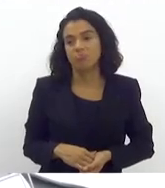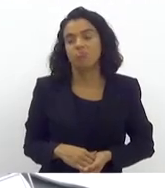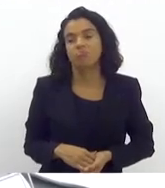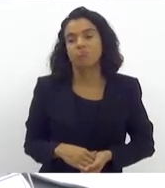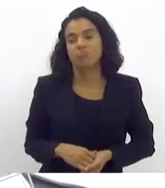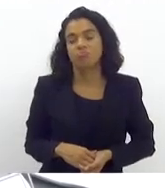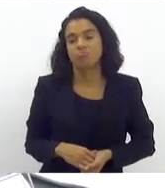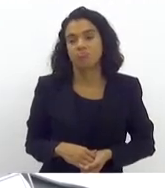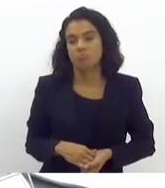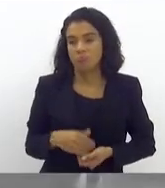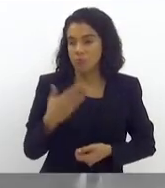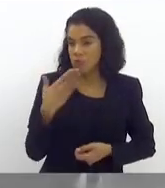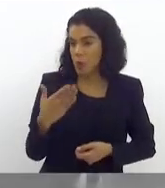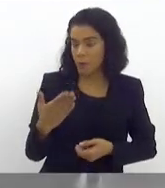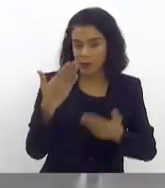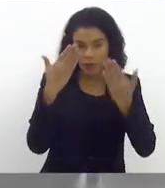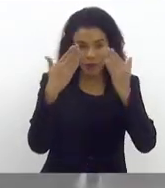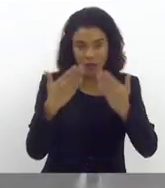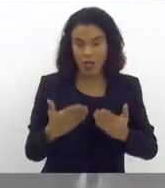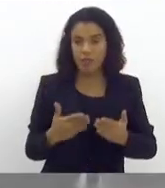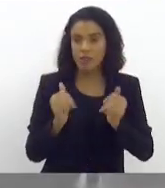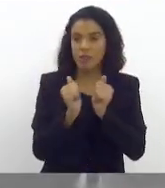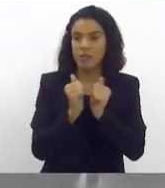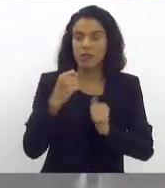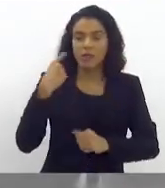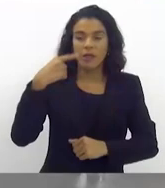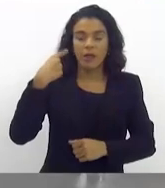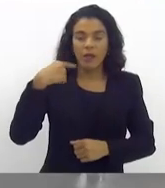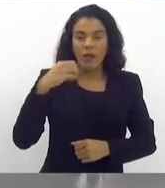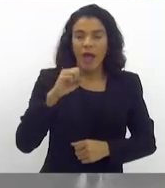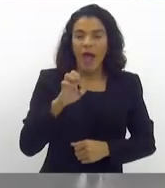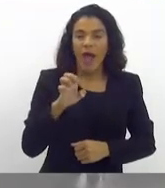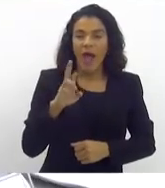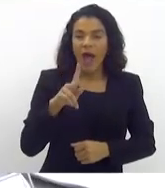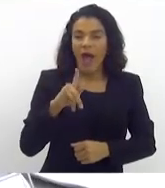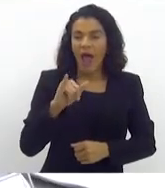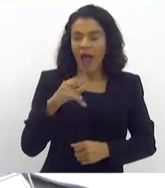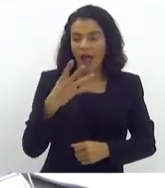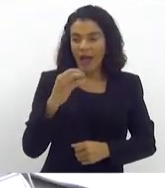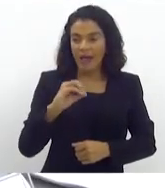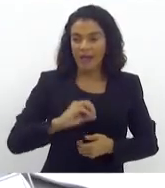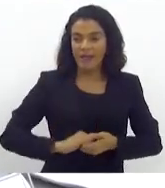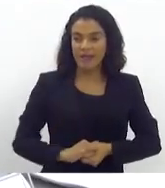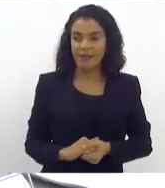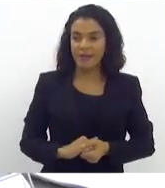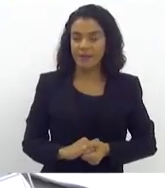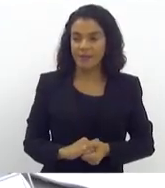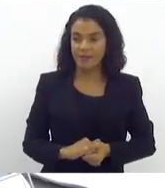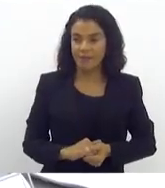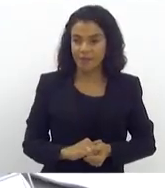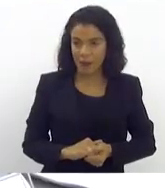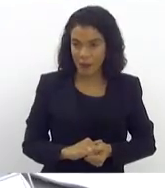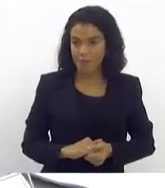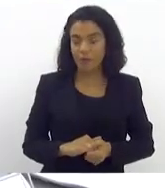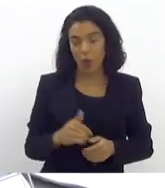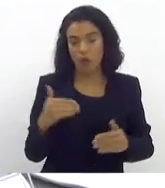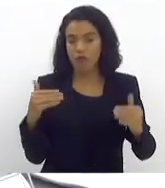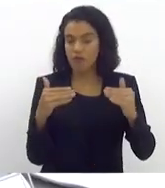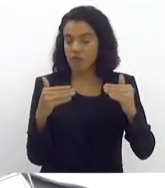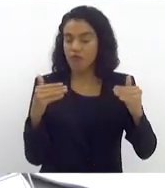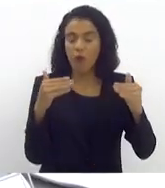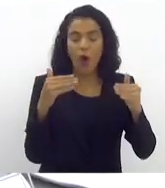Vossa Excelência pediu vista com o doutor Serginho. Eu tinha pedido vista com o deputado doutor Serginho, não apresentei aqui, mas apresento agora um voto divergente pela